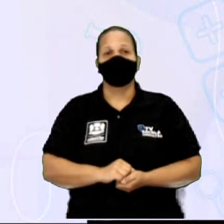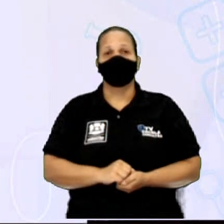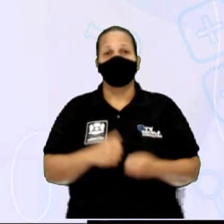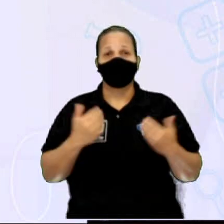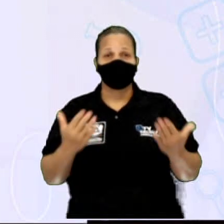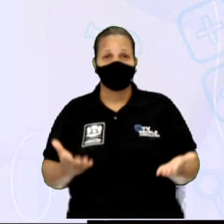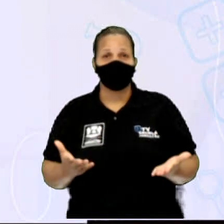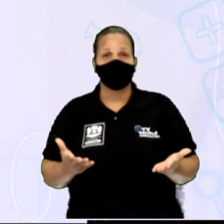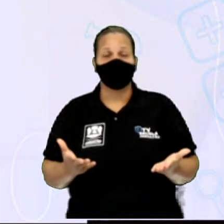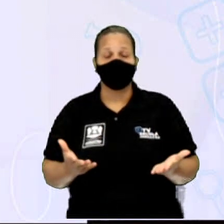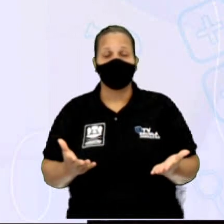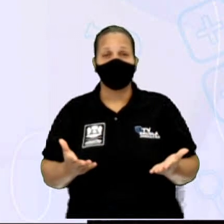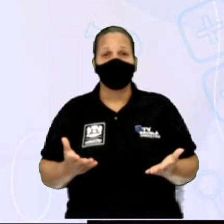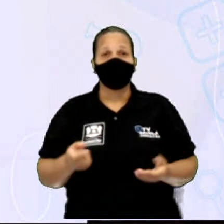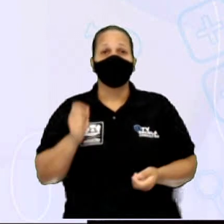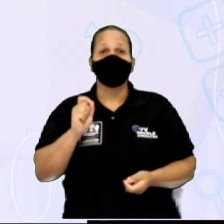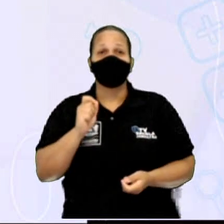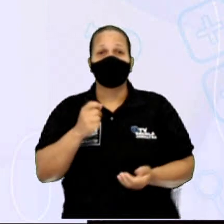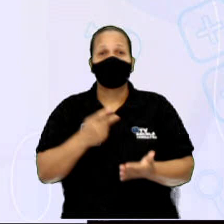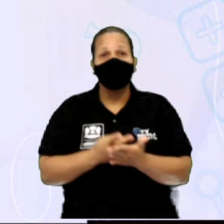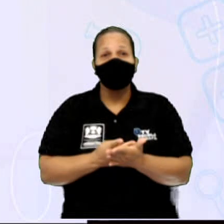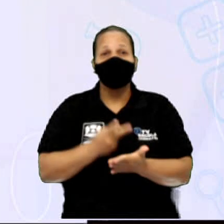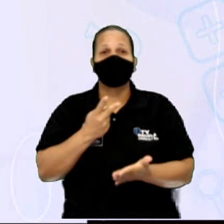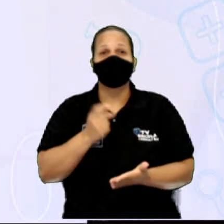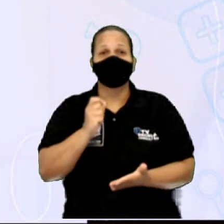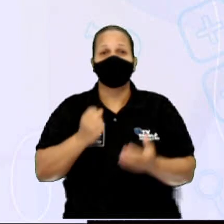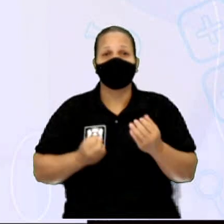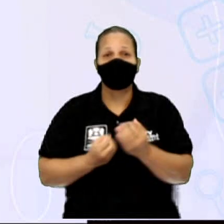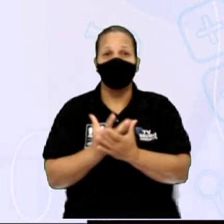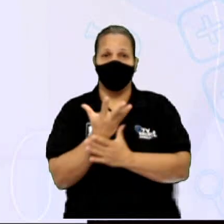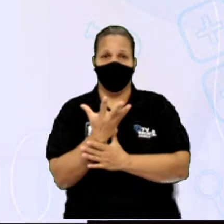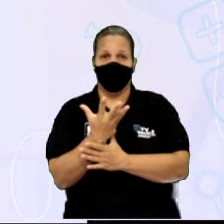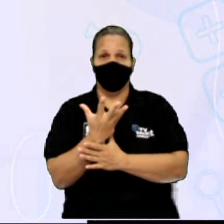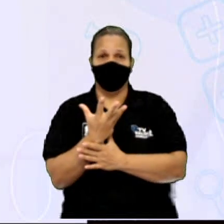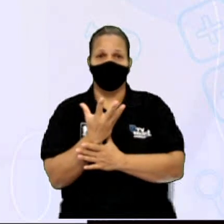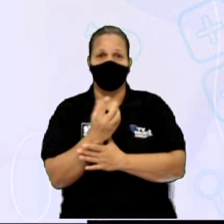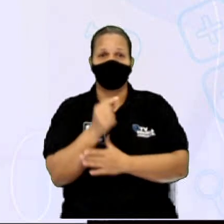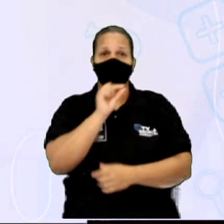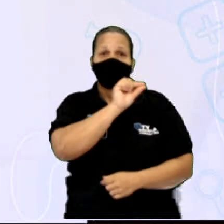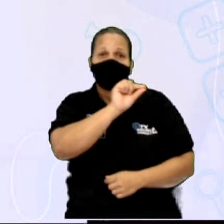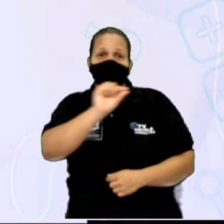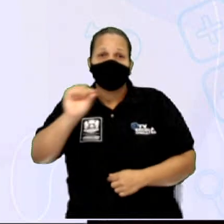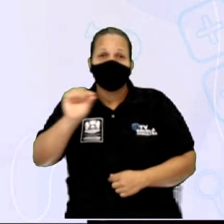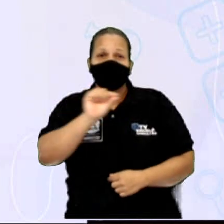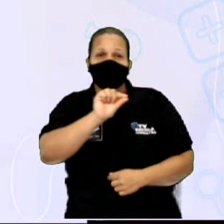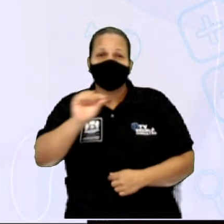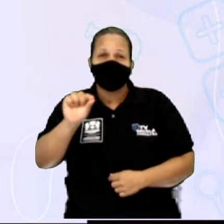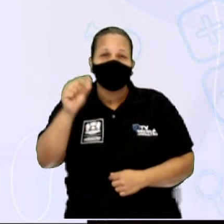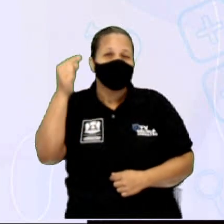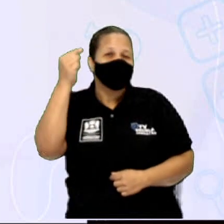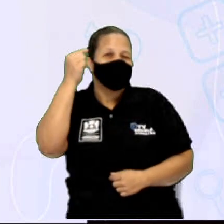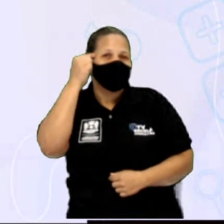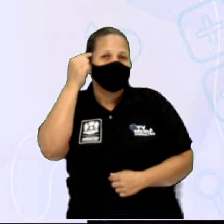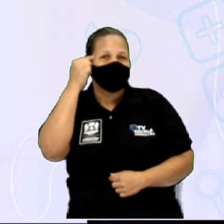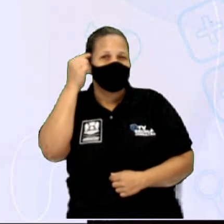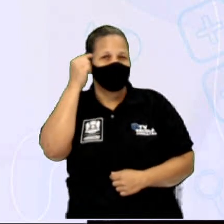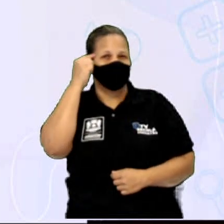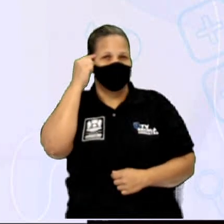isso, foram criadas as linhas imaginárias da Terra. Essas linhas são chamadas